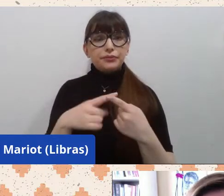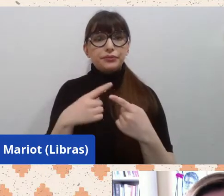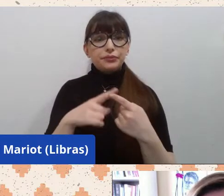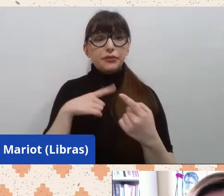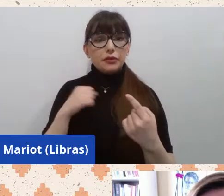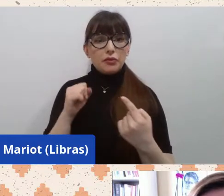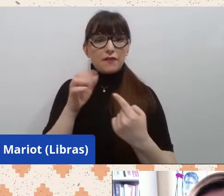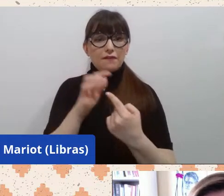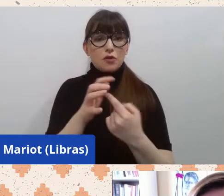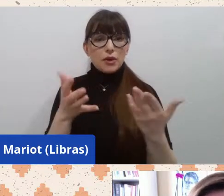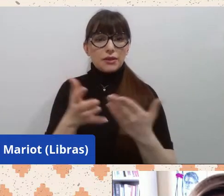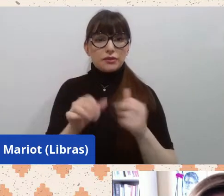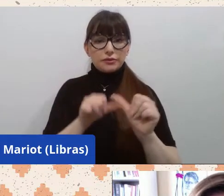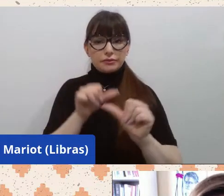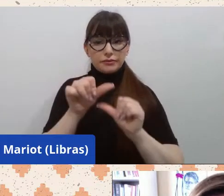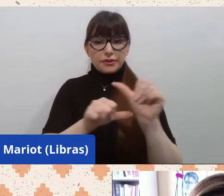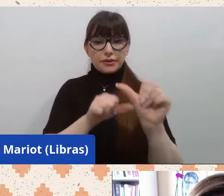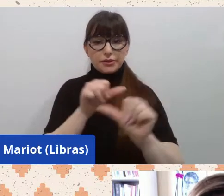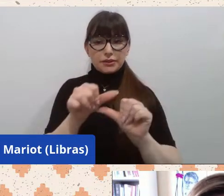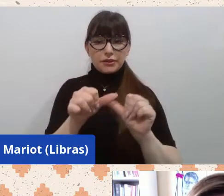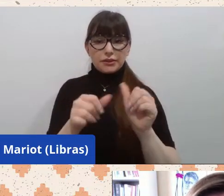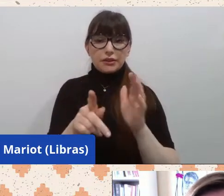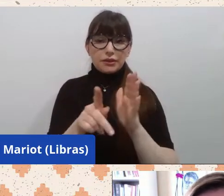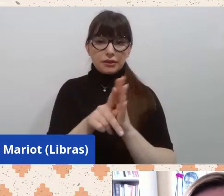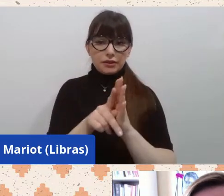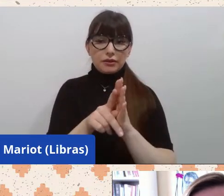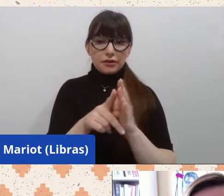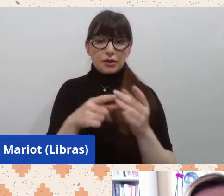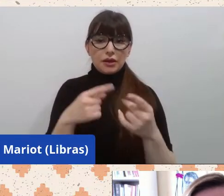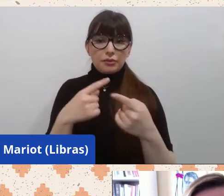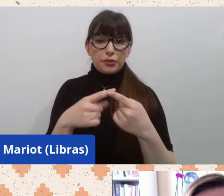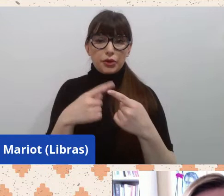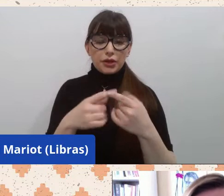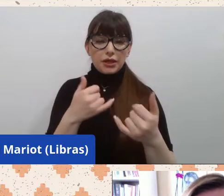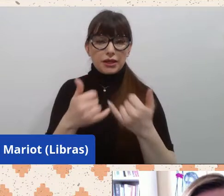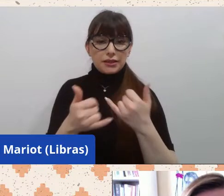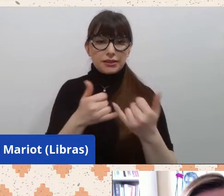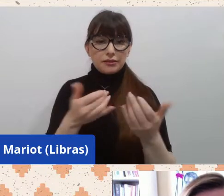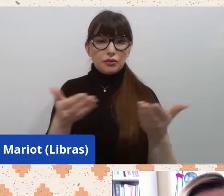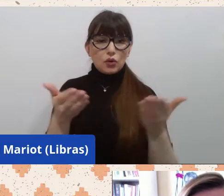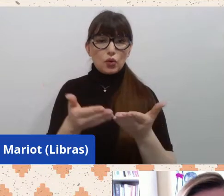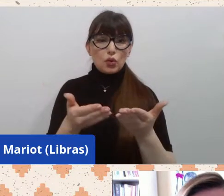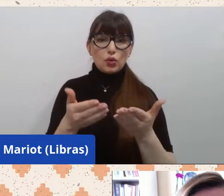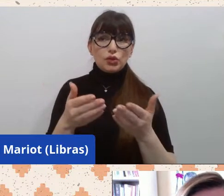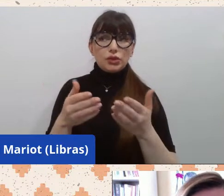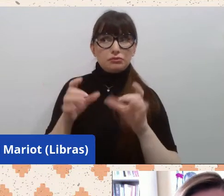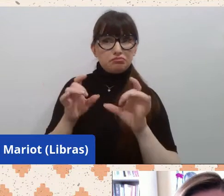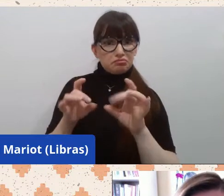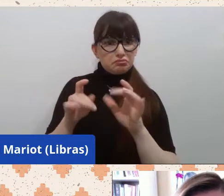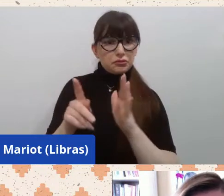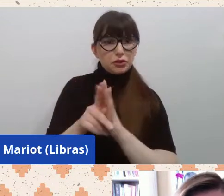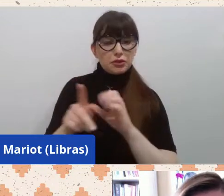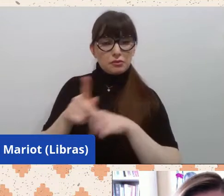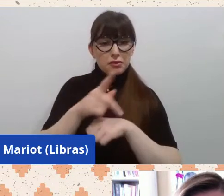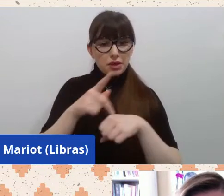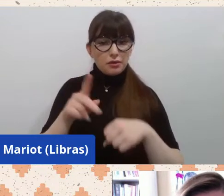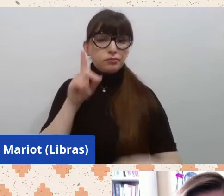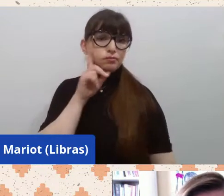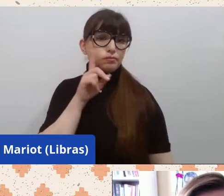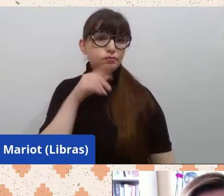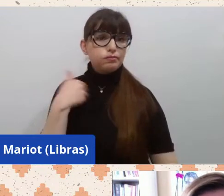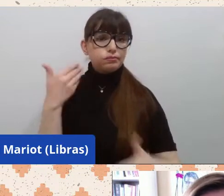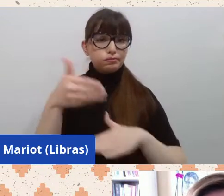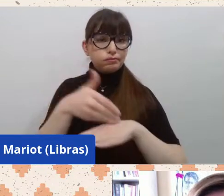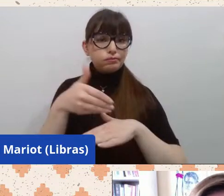impactada pelas modificações legais dos seus países, né? Especialmente nos Estados Unidos, Jefferson, eu participei de uma sessão da